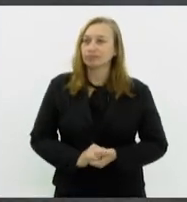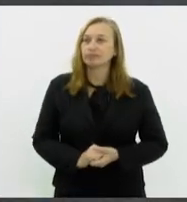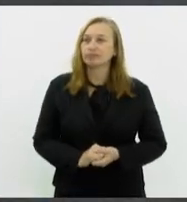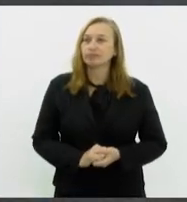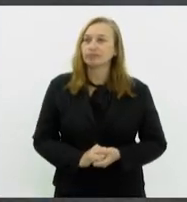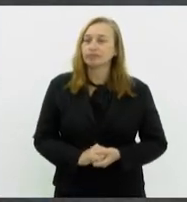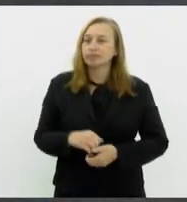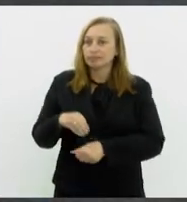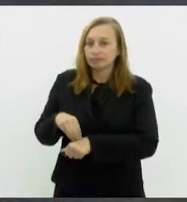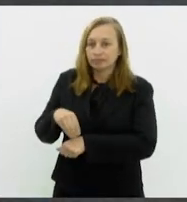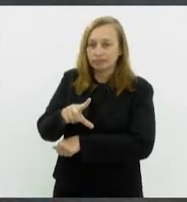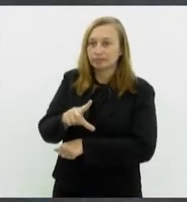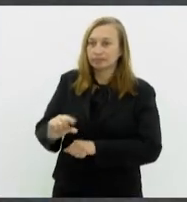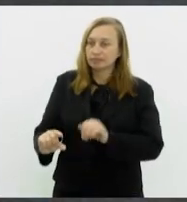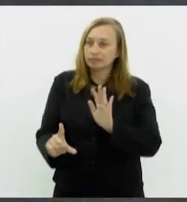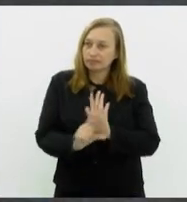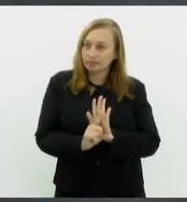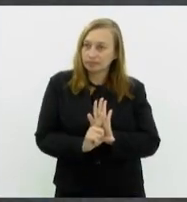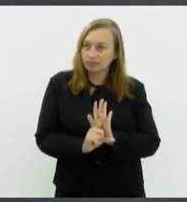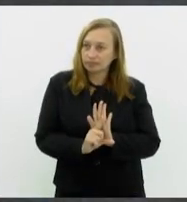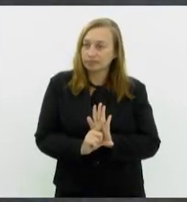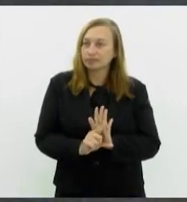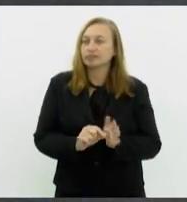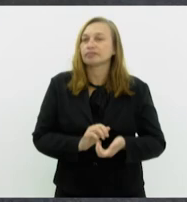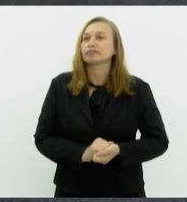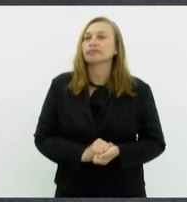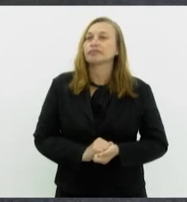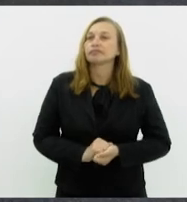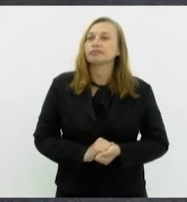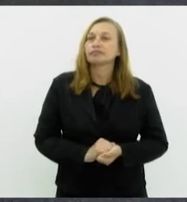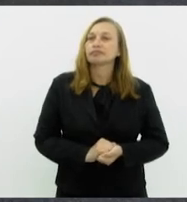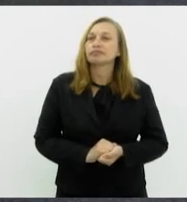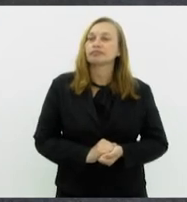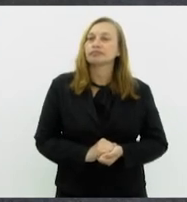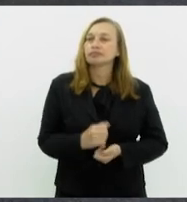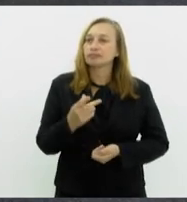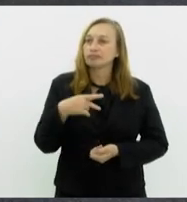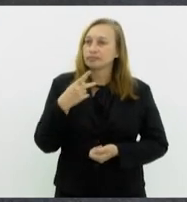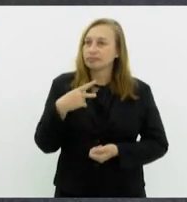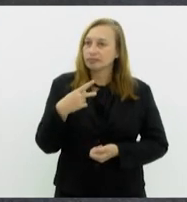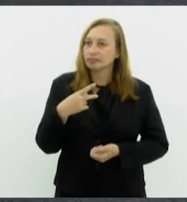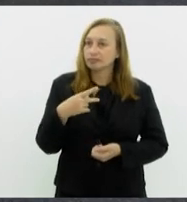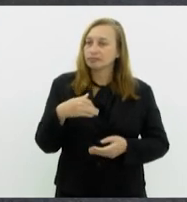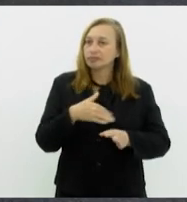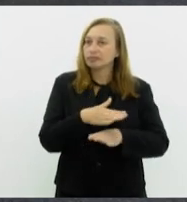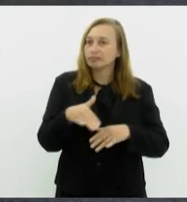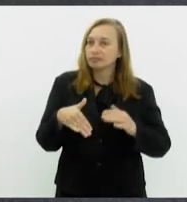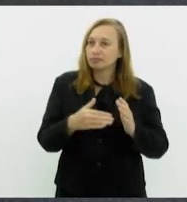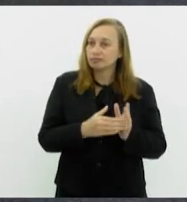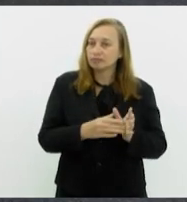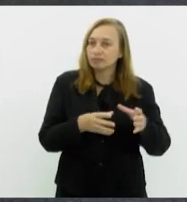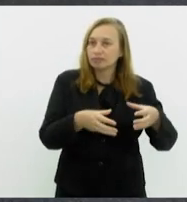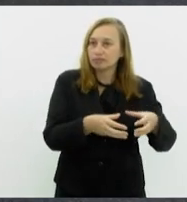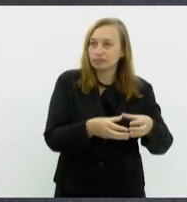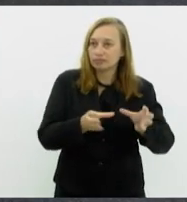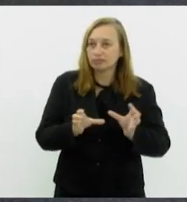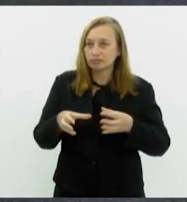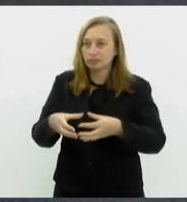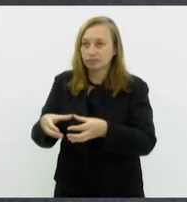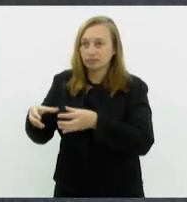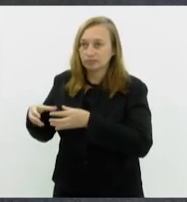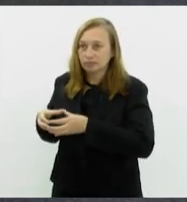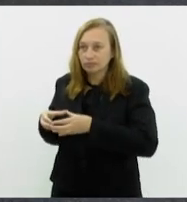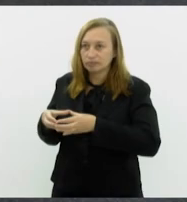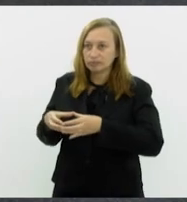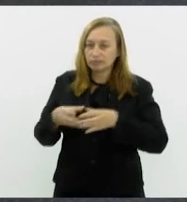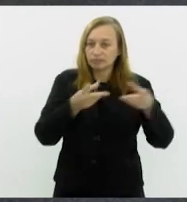essa indicação legislativa tramitou. Queria dizer que ela passou por todas as comissões,